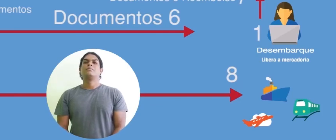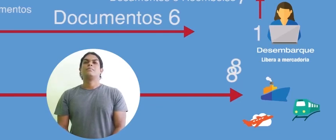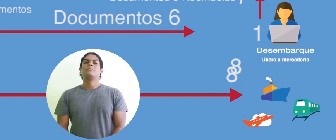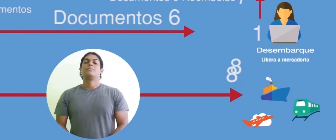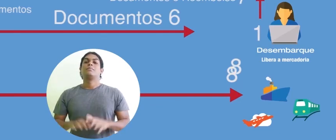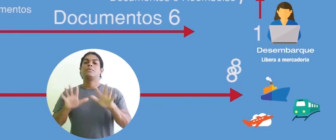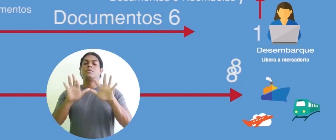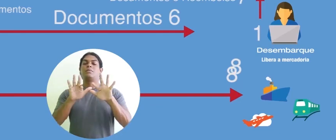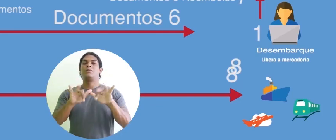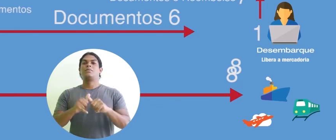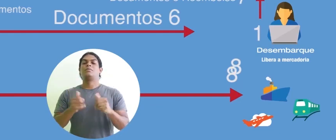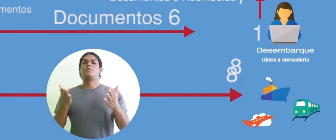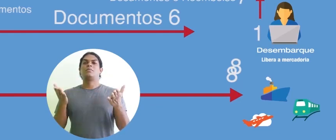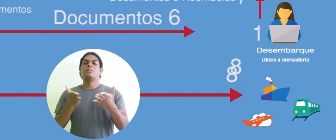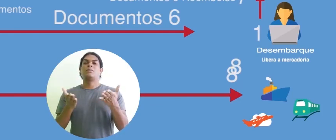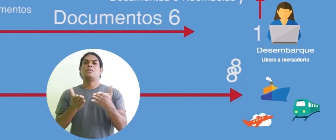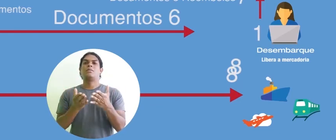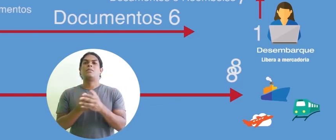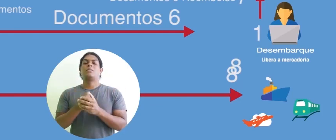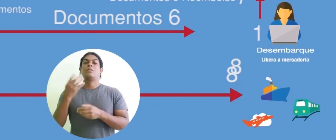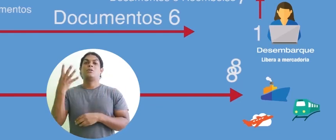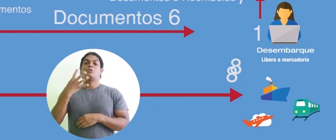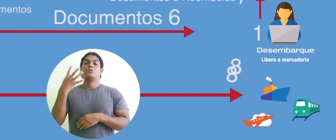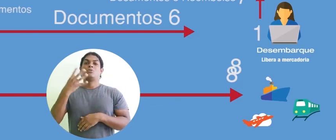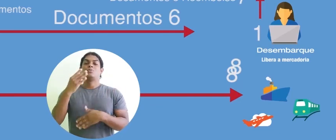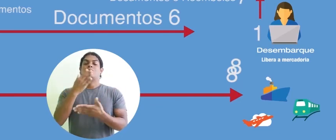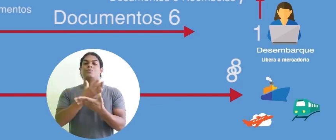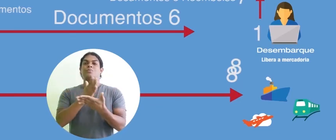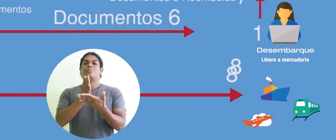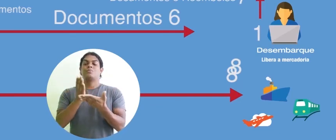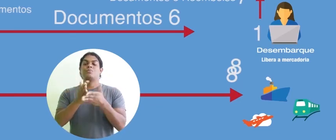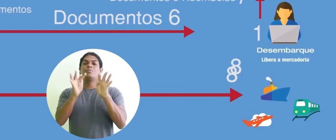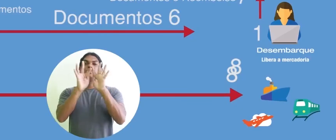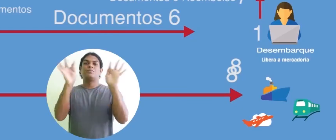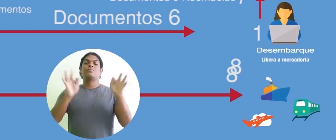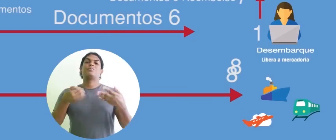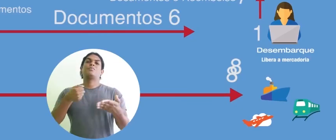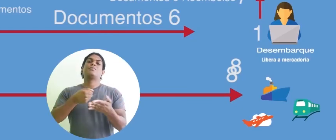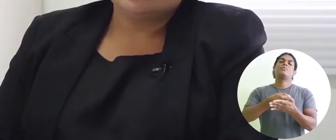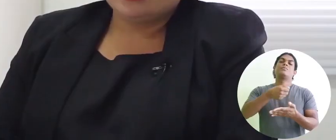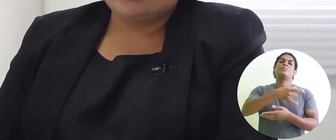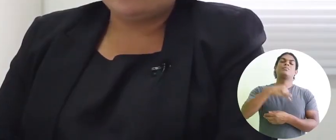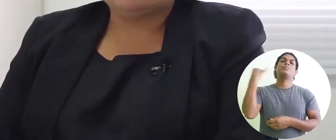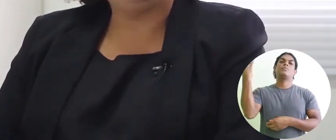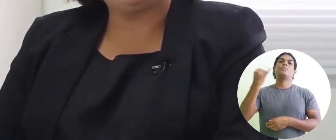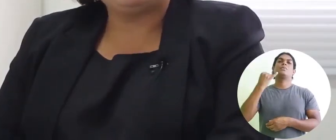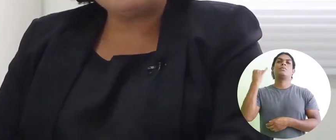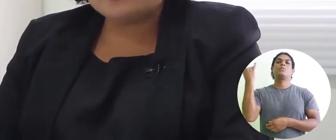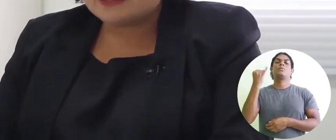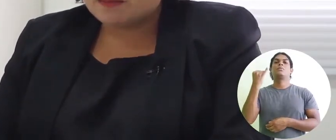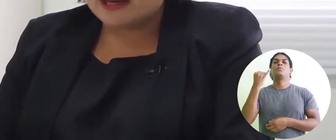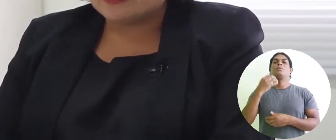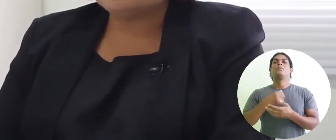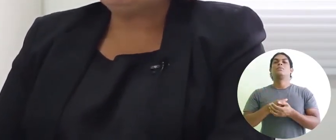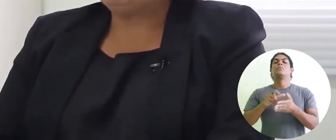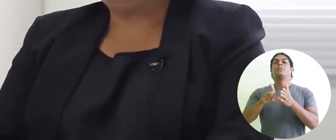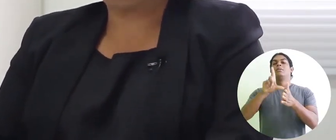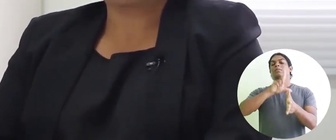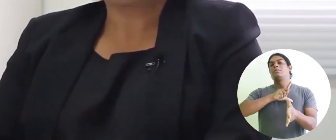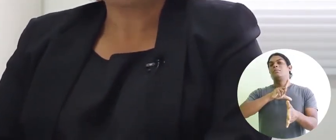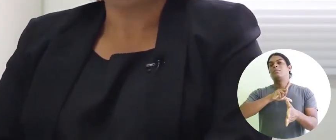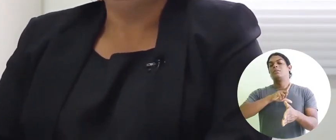Então, finalizamos aqui as 4 formas de pagamentos principais, que são pagamento